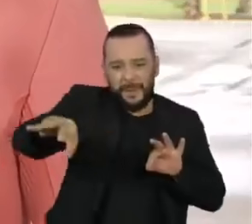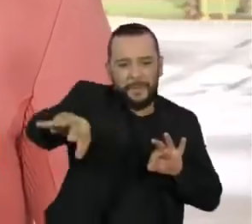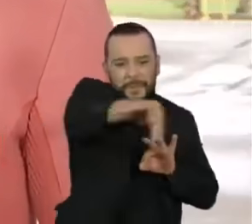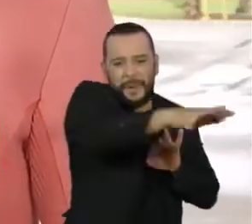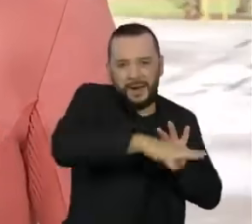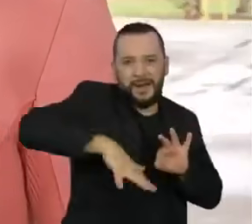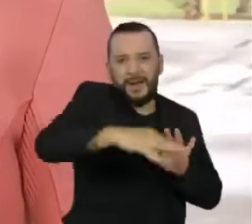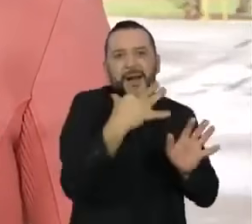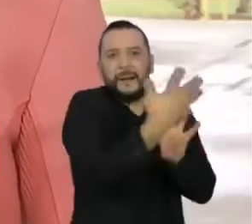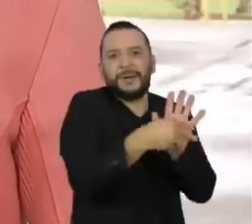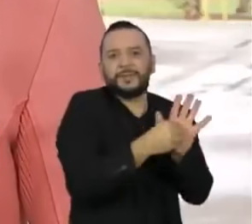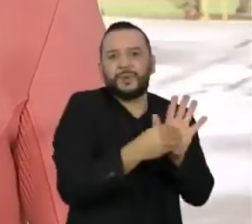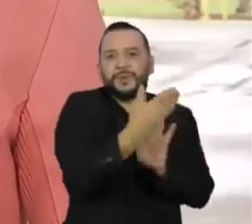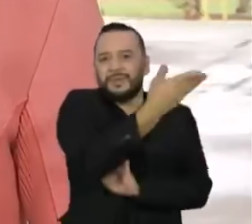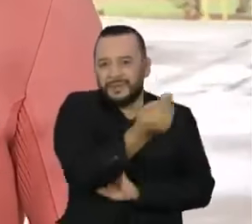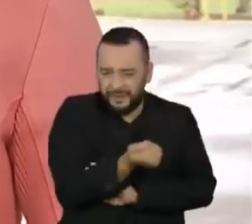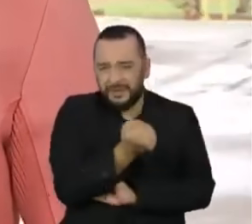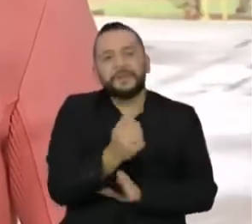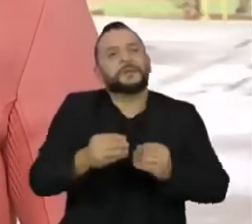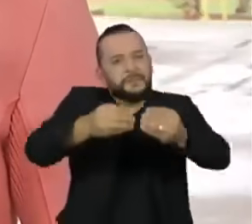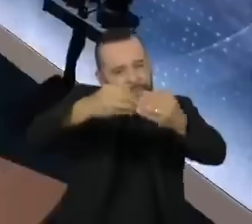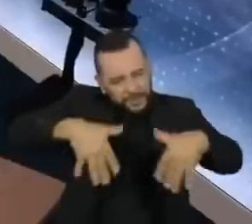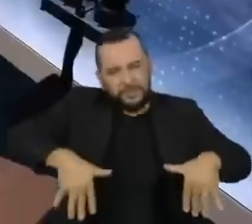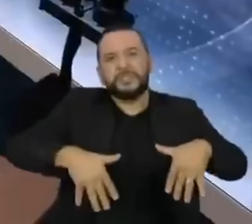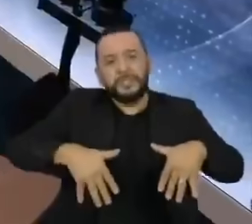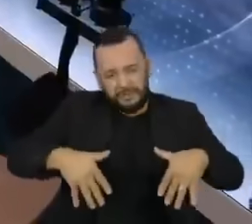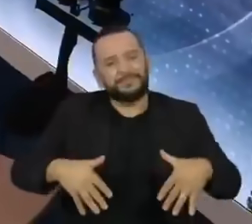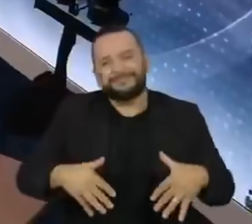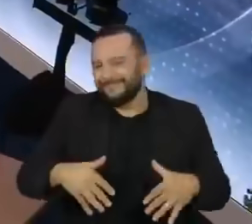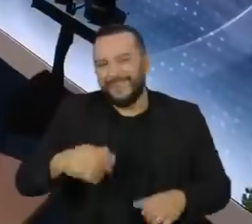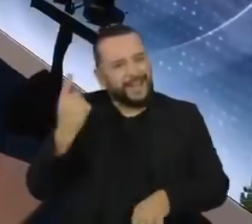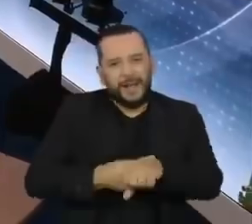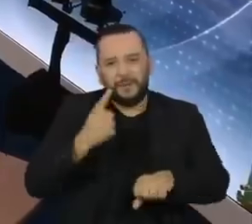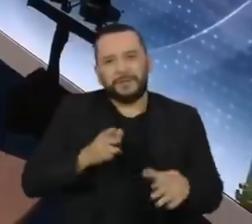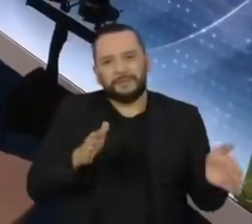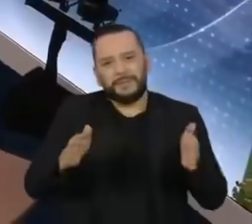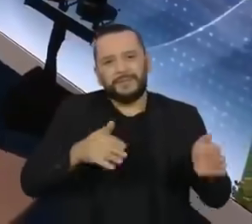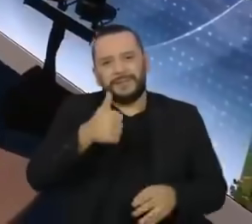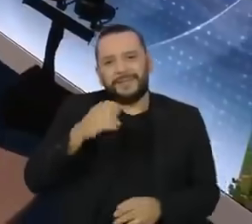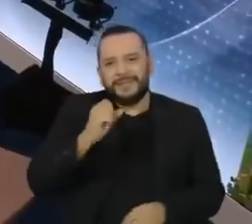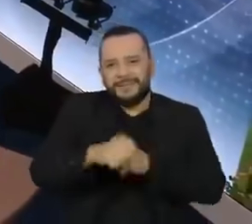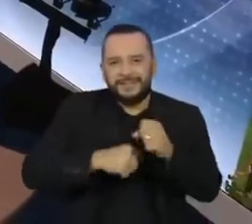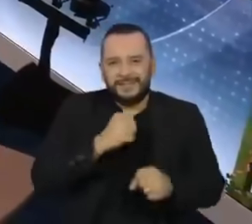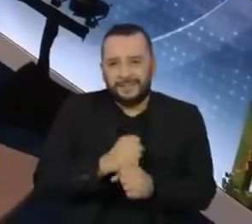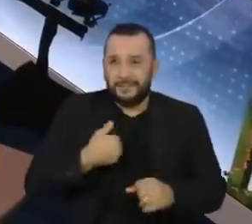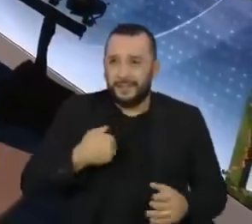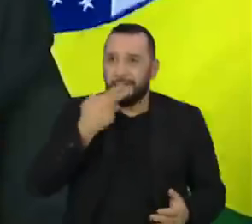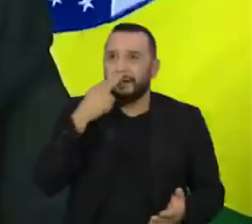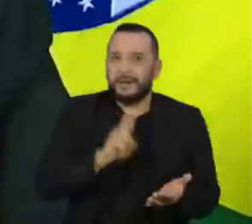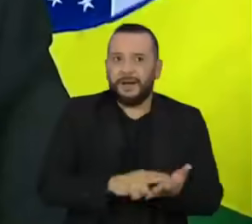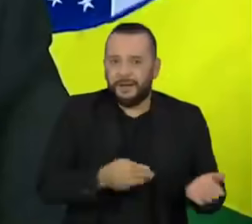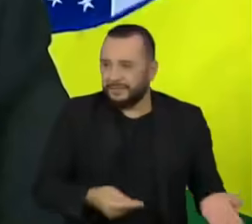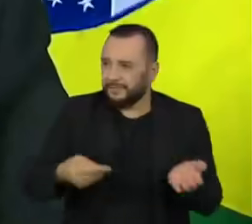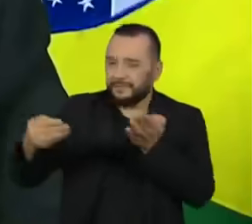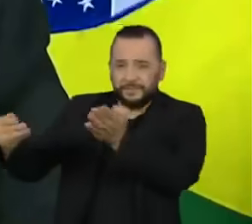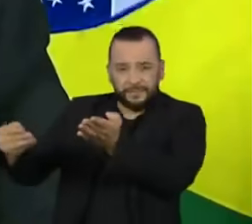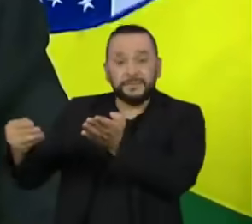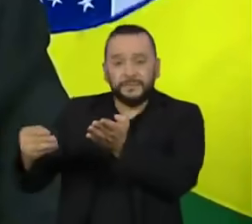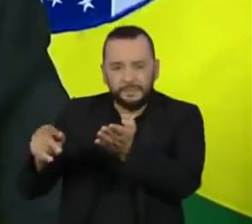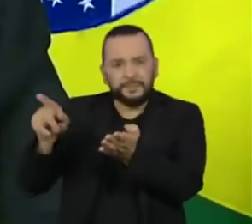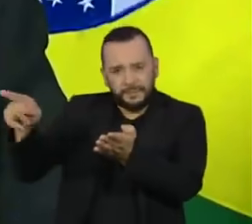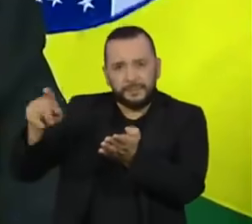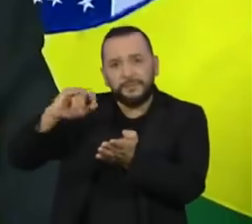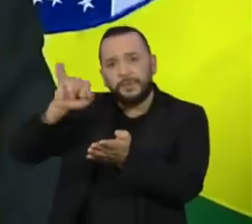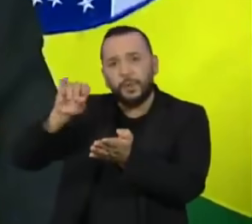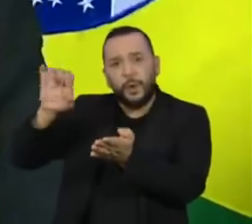destruídos. Maior perda para o mês em uma década. Em carta enviada ao presidente Joe Biden neste mês, Bolsonaro se